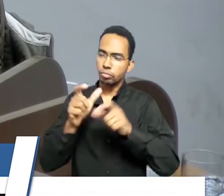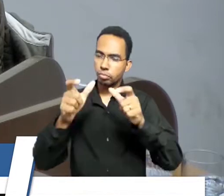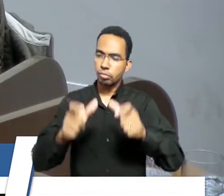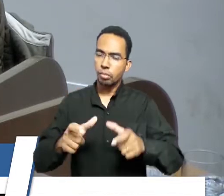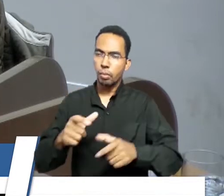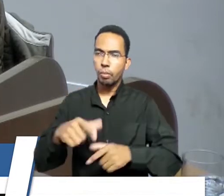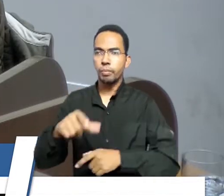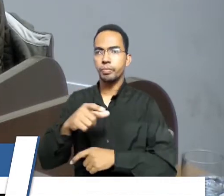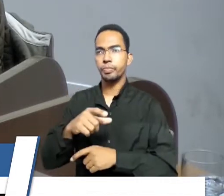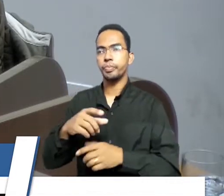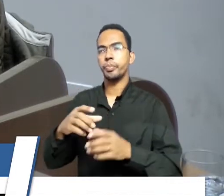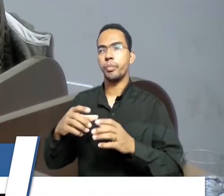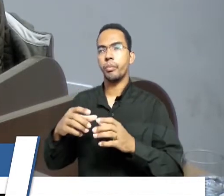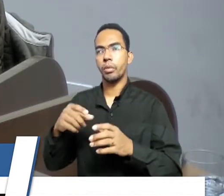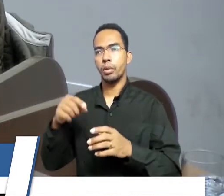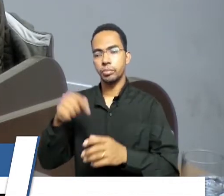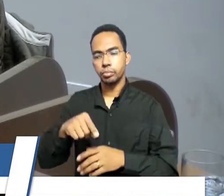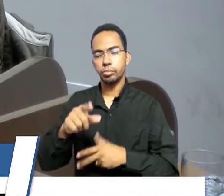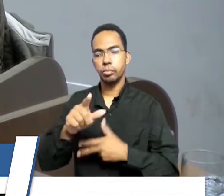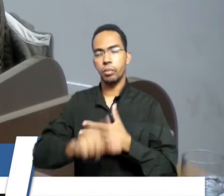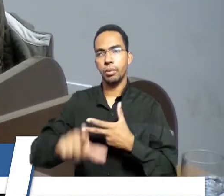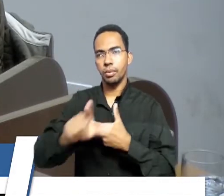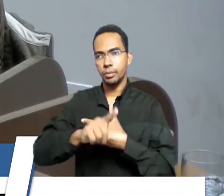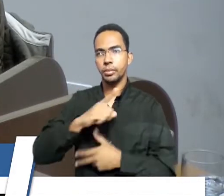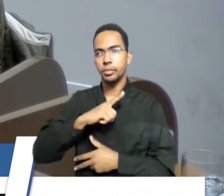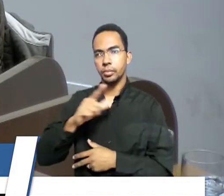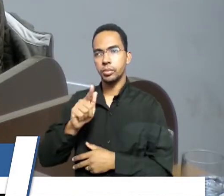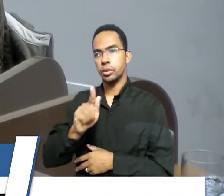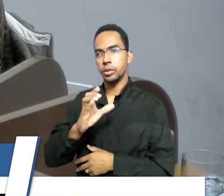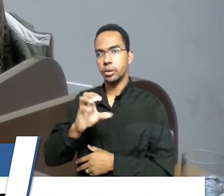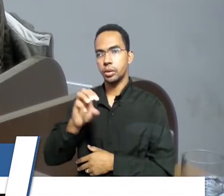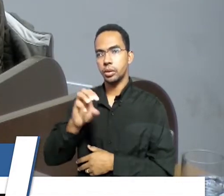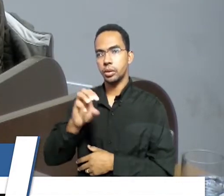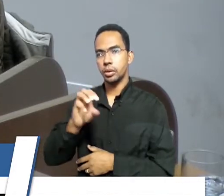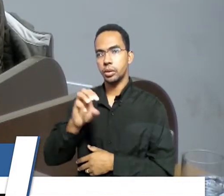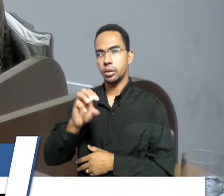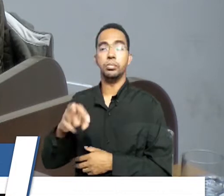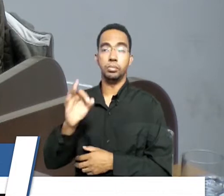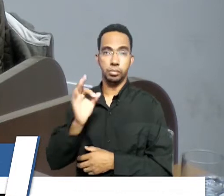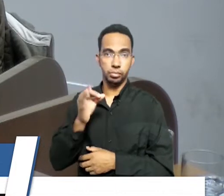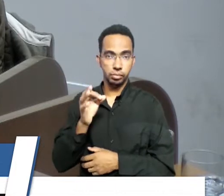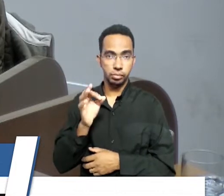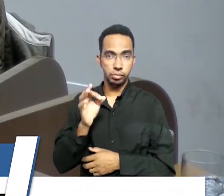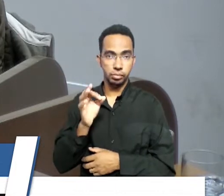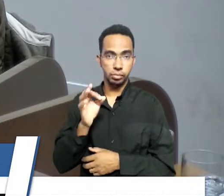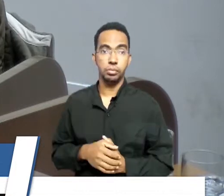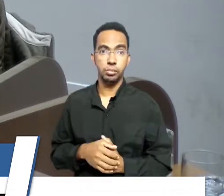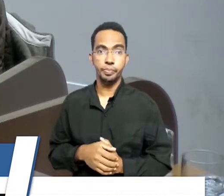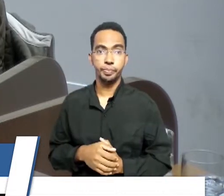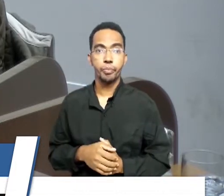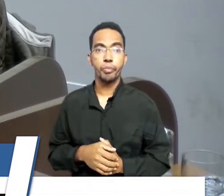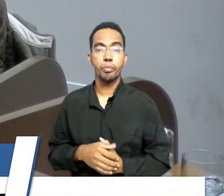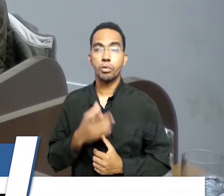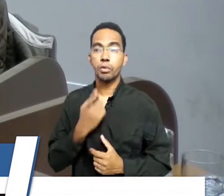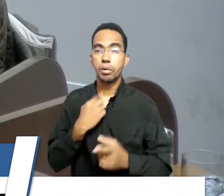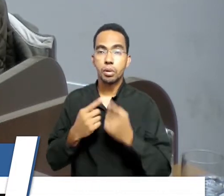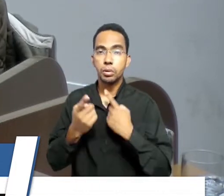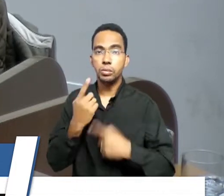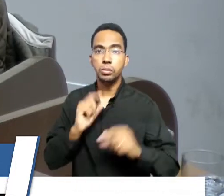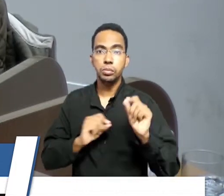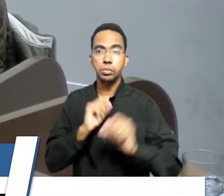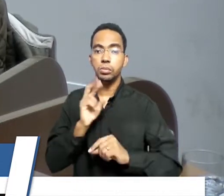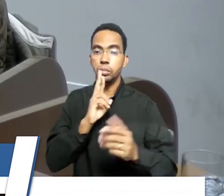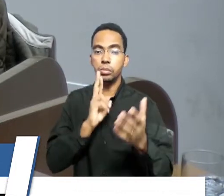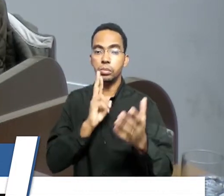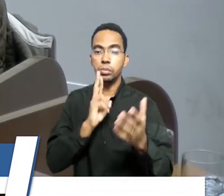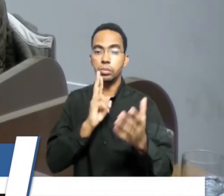que essa legislatura tem com a Guarda Municipal. E o meu desejo é que a resposta desse requerimento é